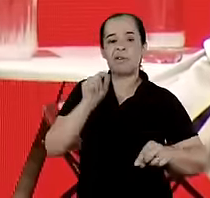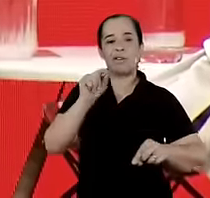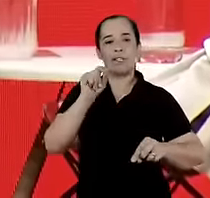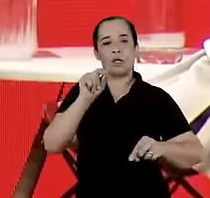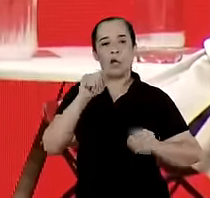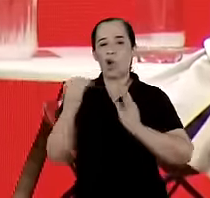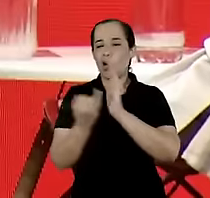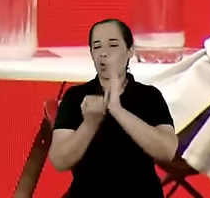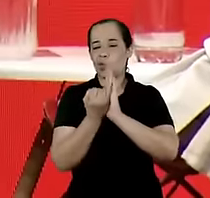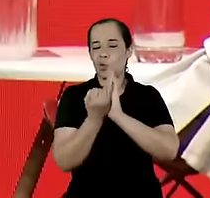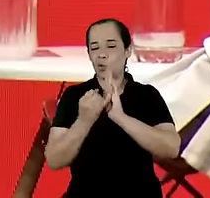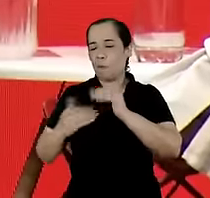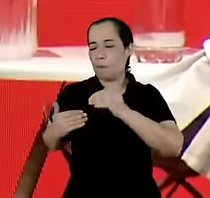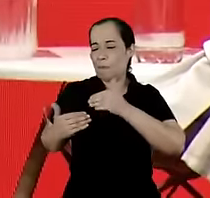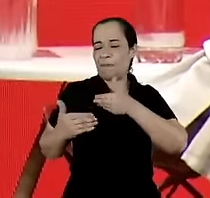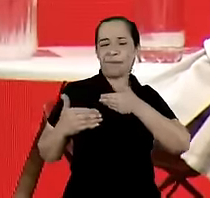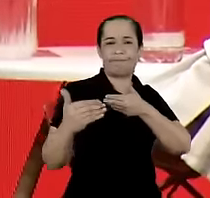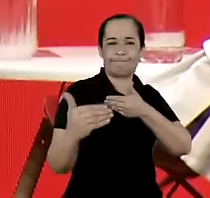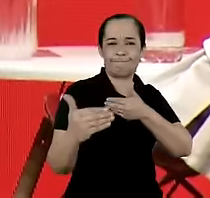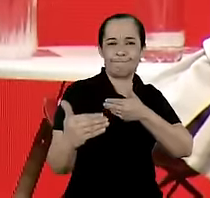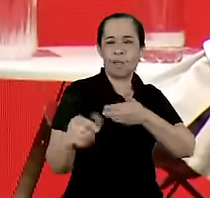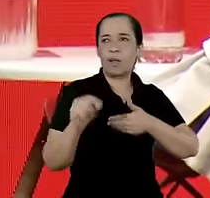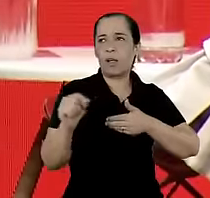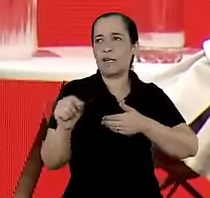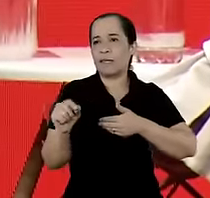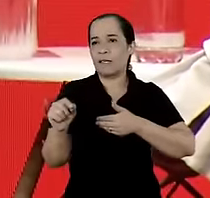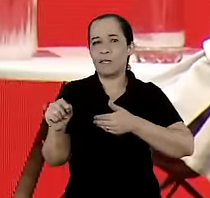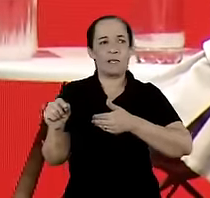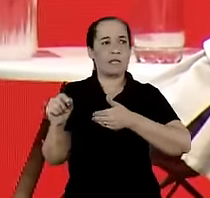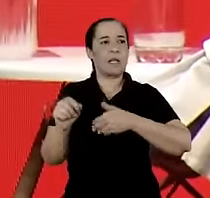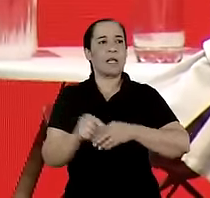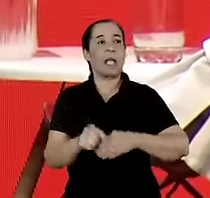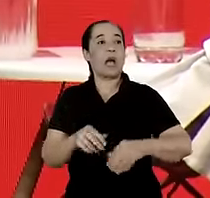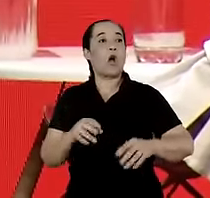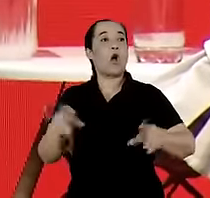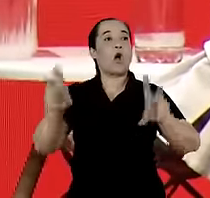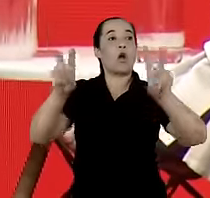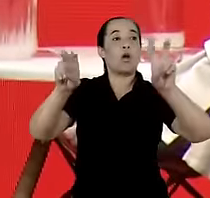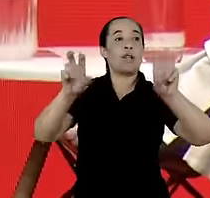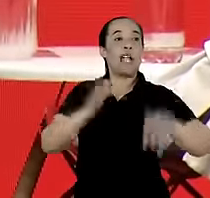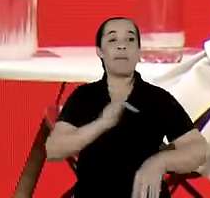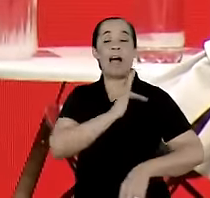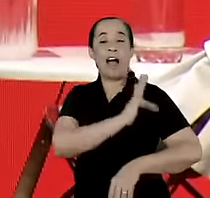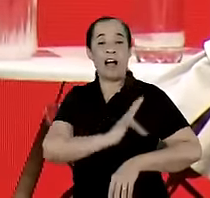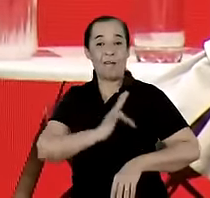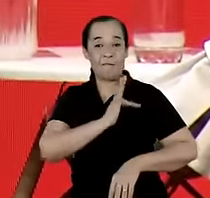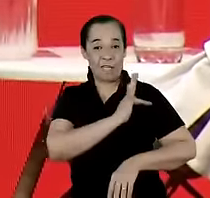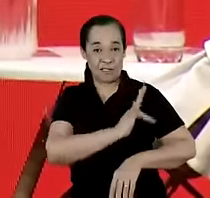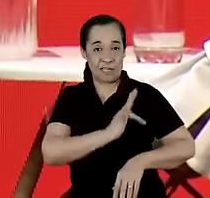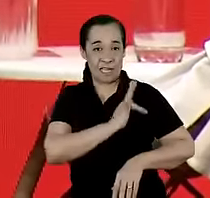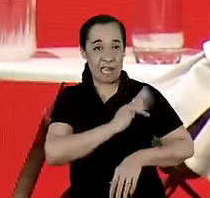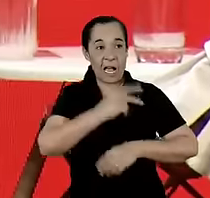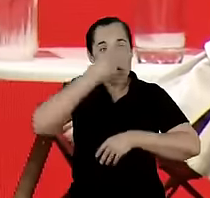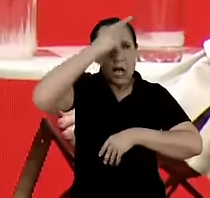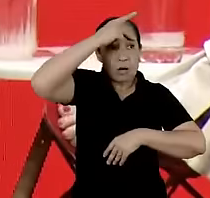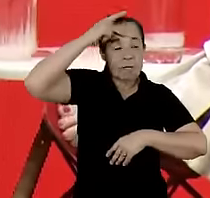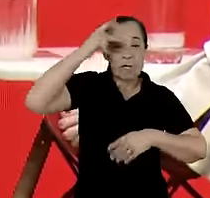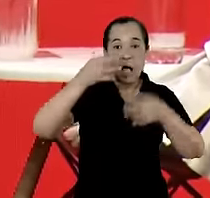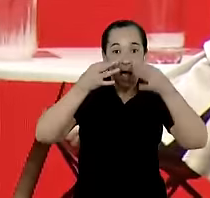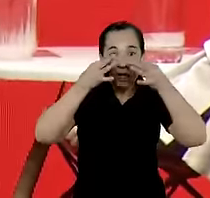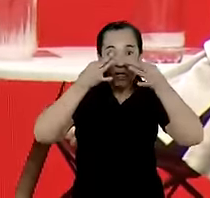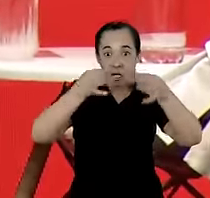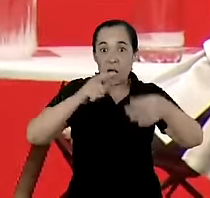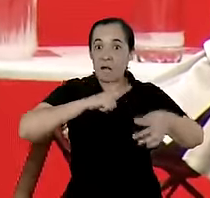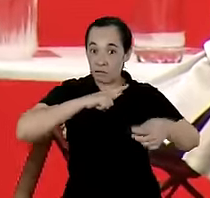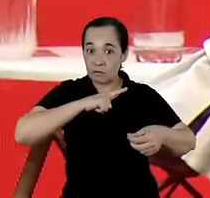americano que é um pouco reconhecimento dessa questão fiscal né Tem até gestores que chamaram a atenção para isso né e